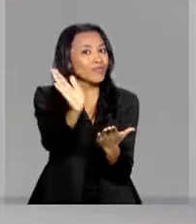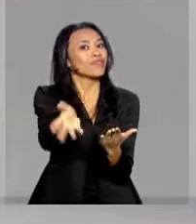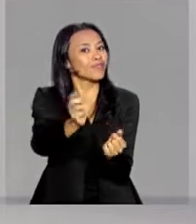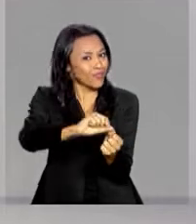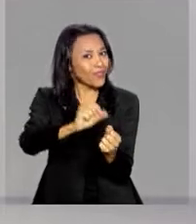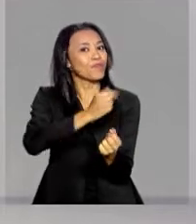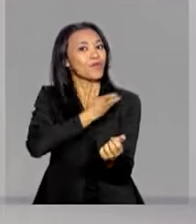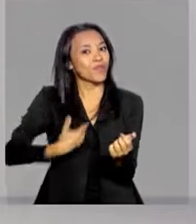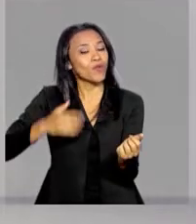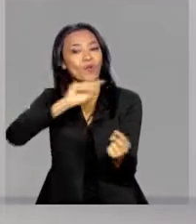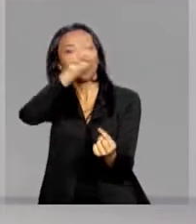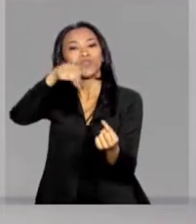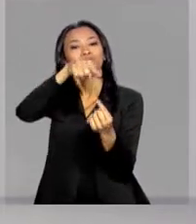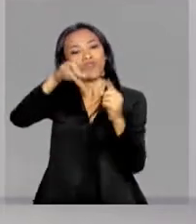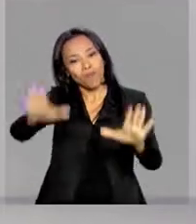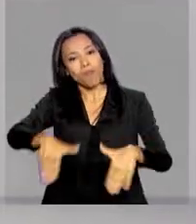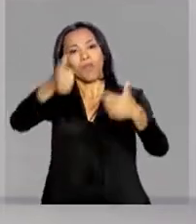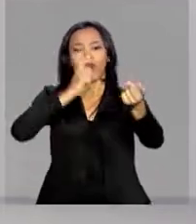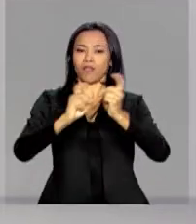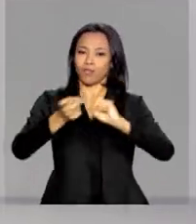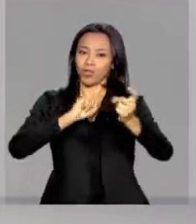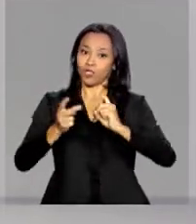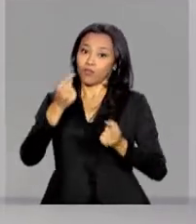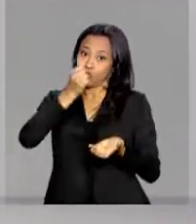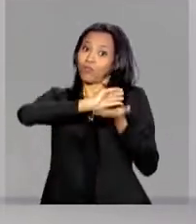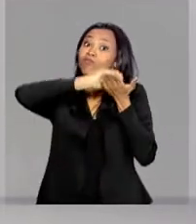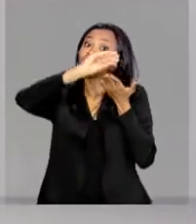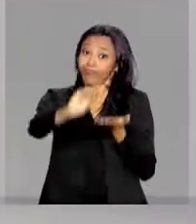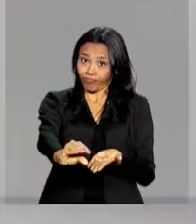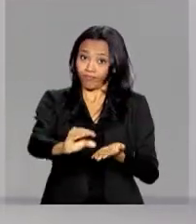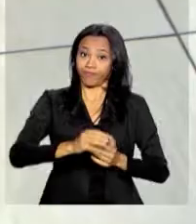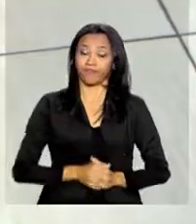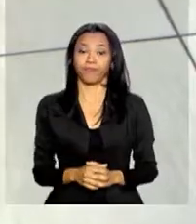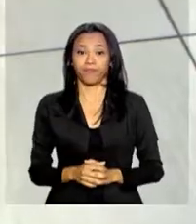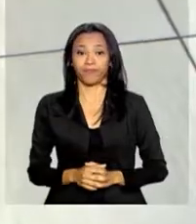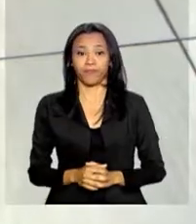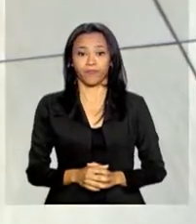para melhorar a gestão ea transferência dos recursos